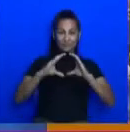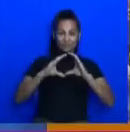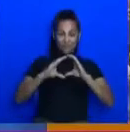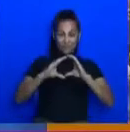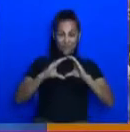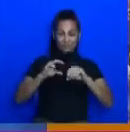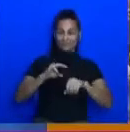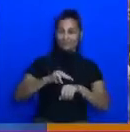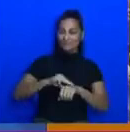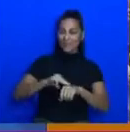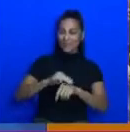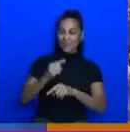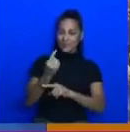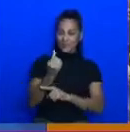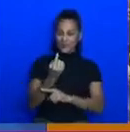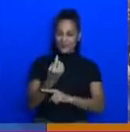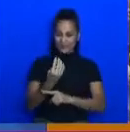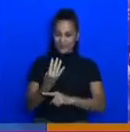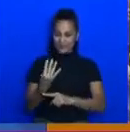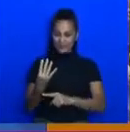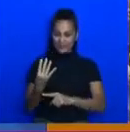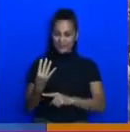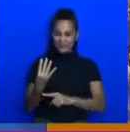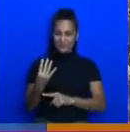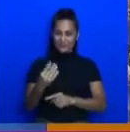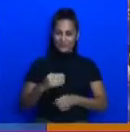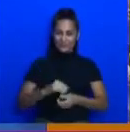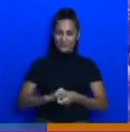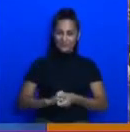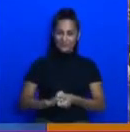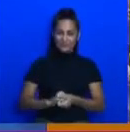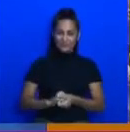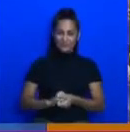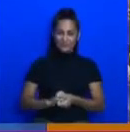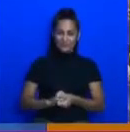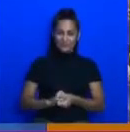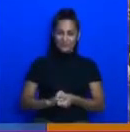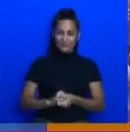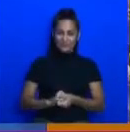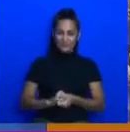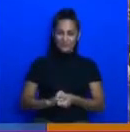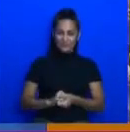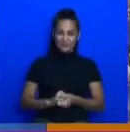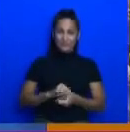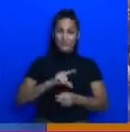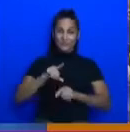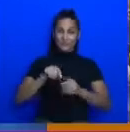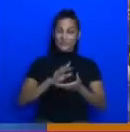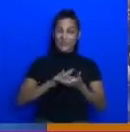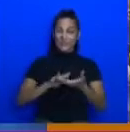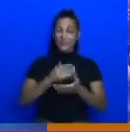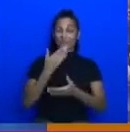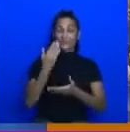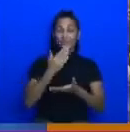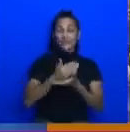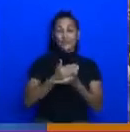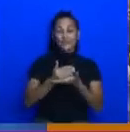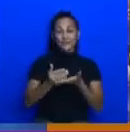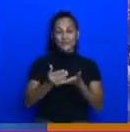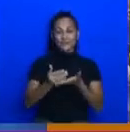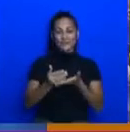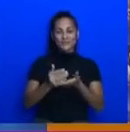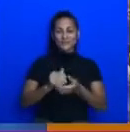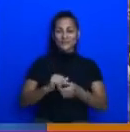Bola marrom, 14, marrom número 14. O sorteio da Loto Fácil